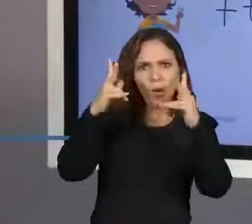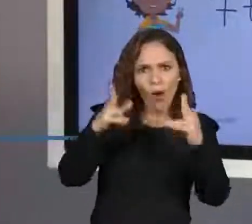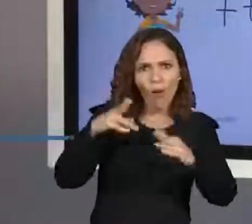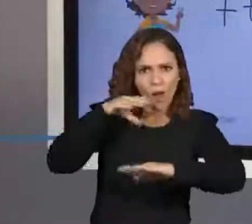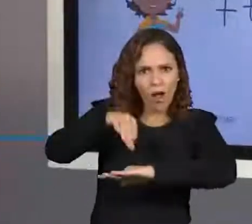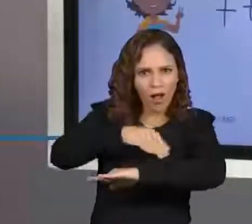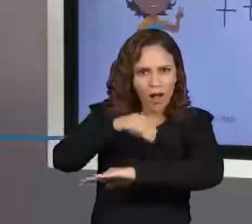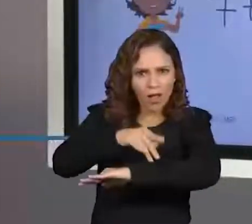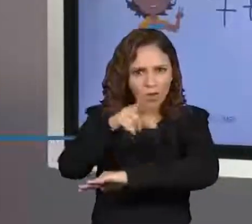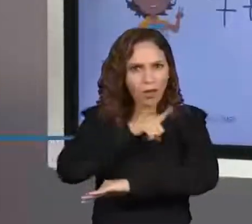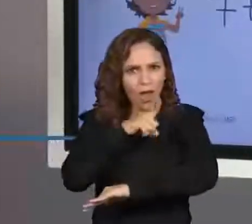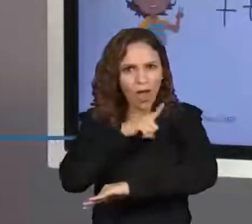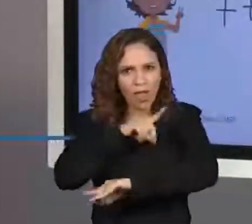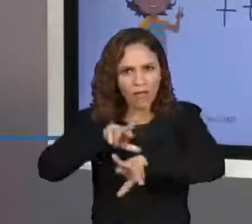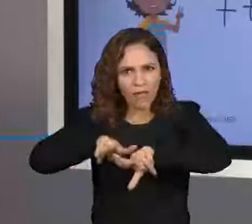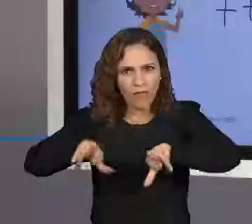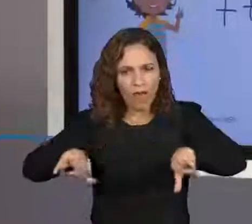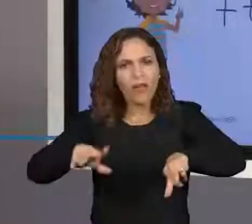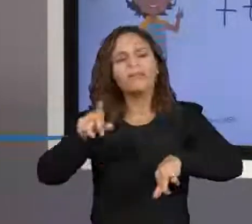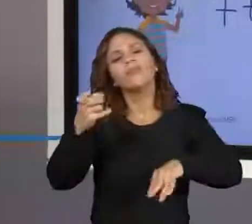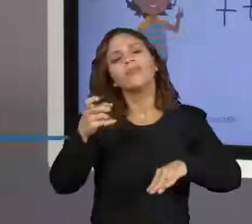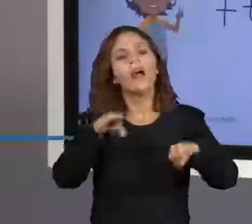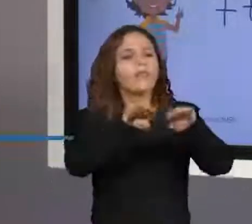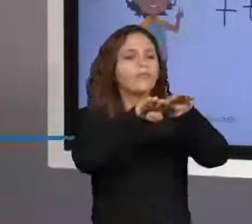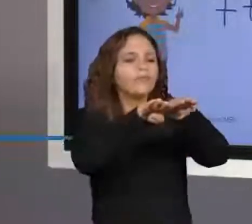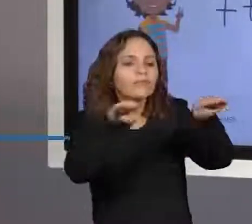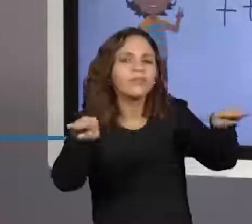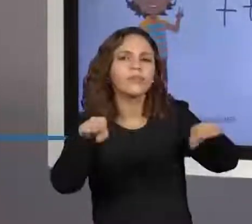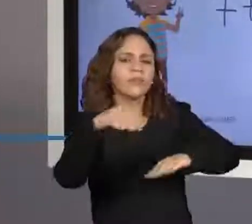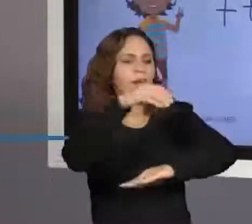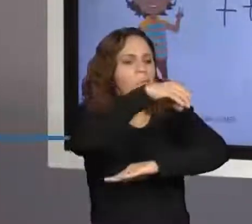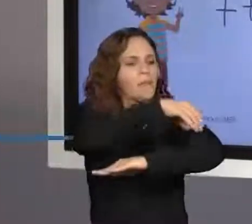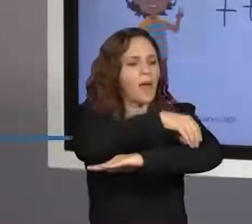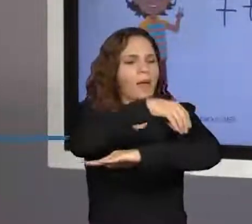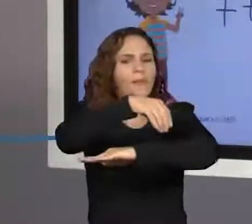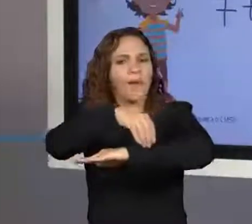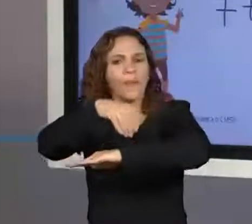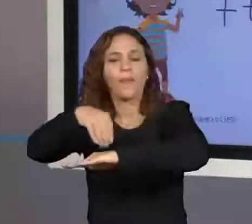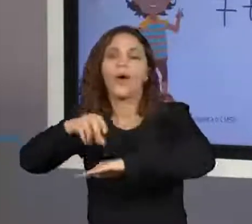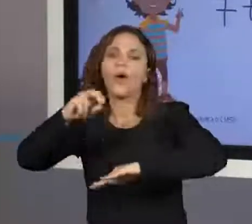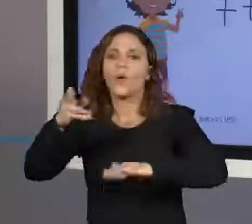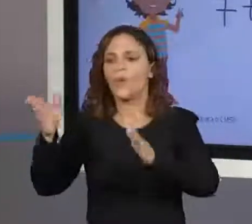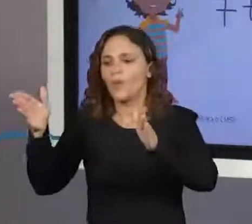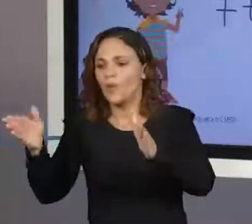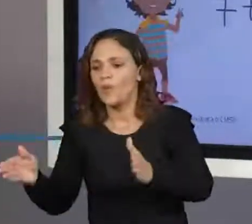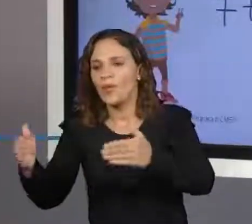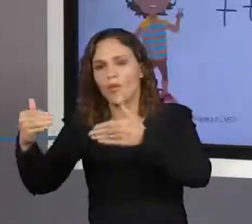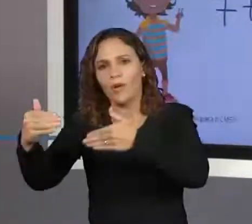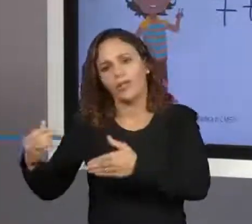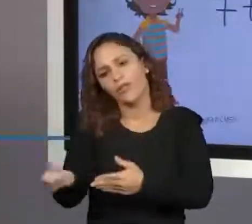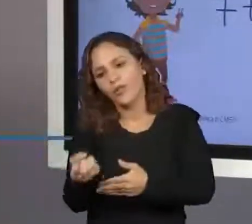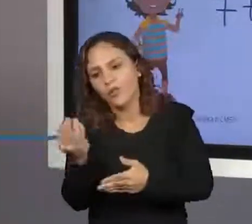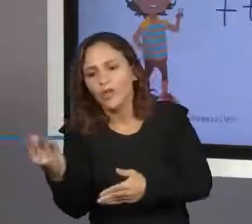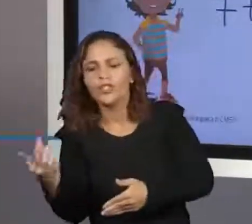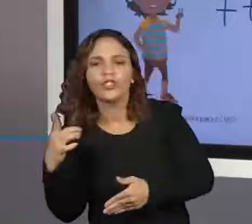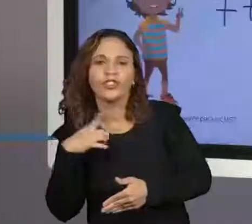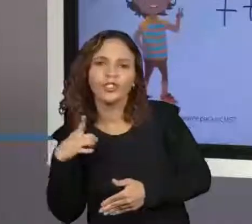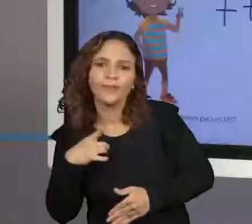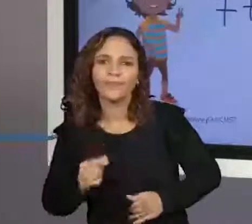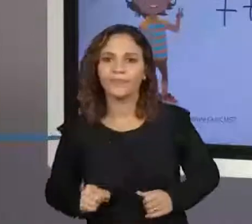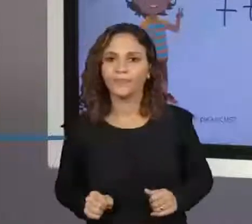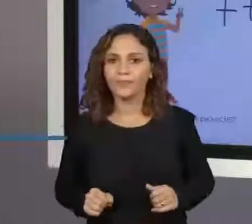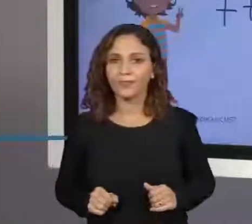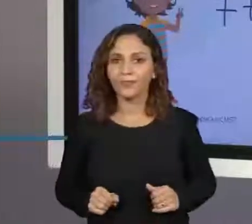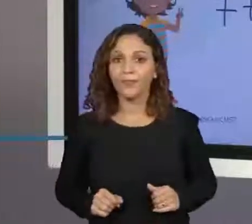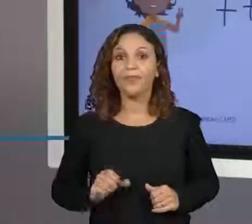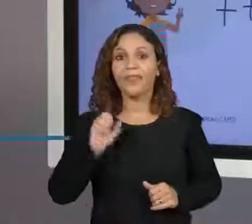você geralmente organiza eles em prateleiras ou em caixas com determinado número de objetos. Se você tem uma